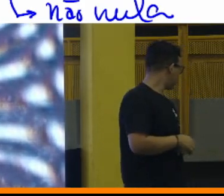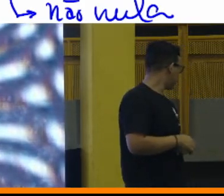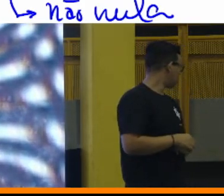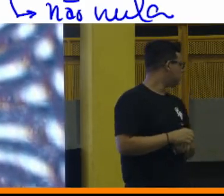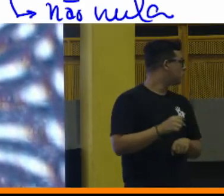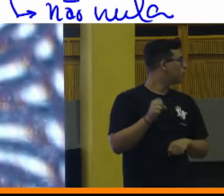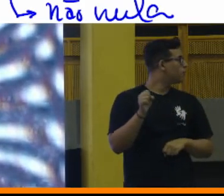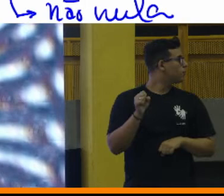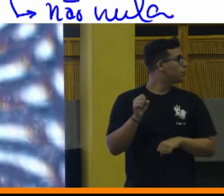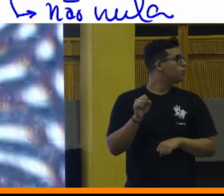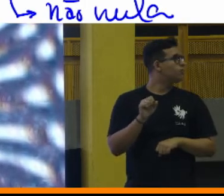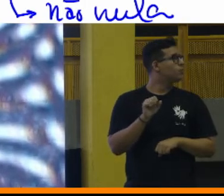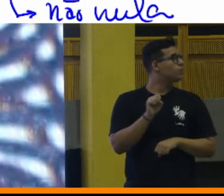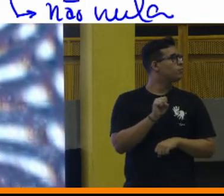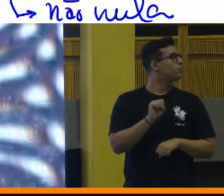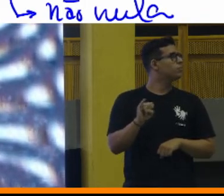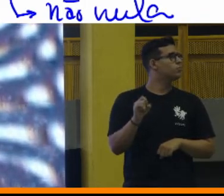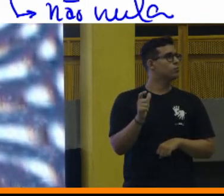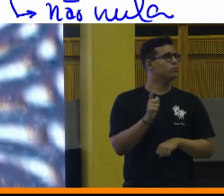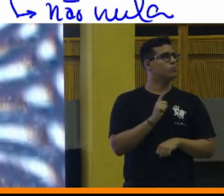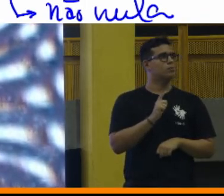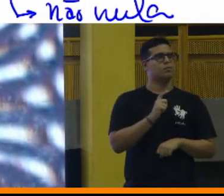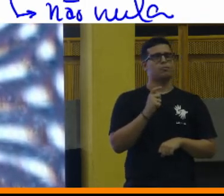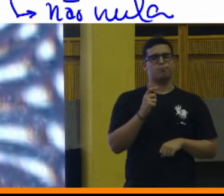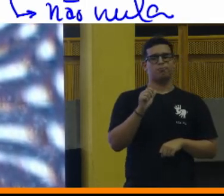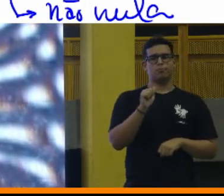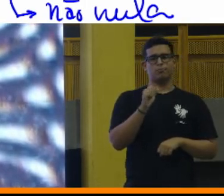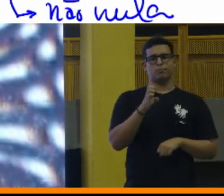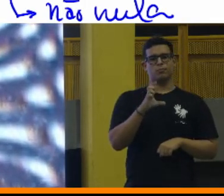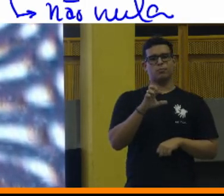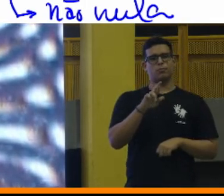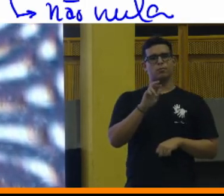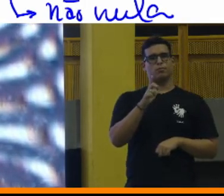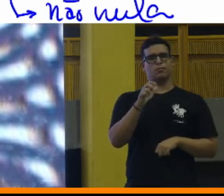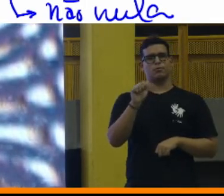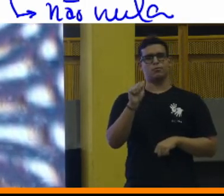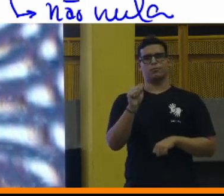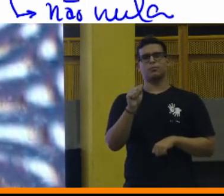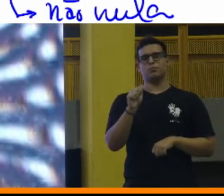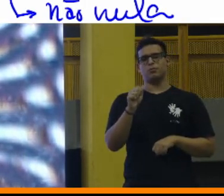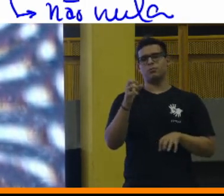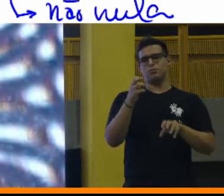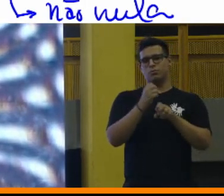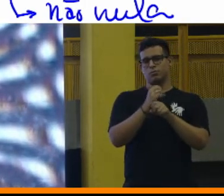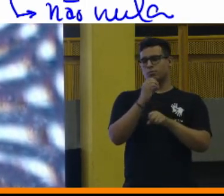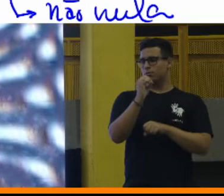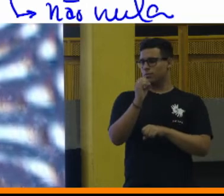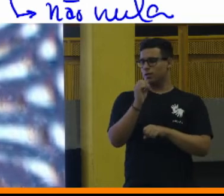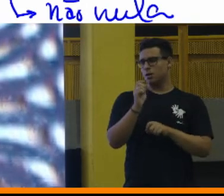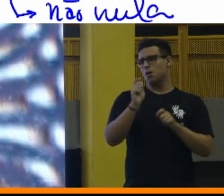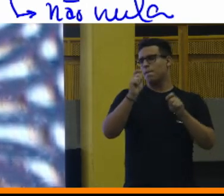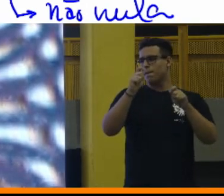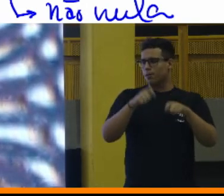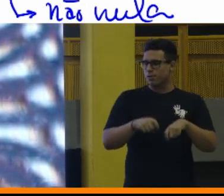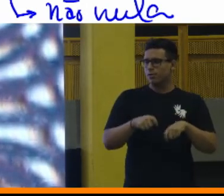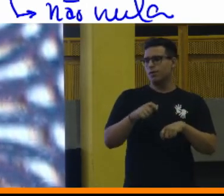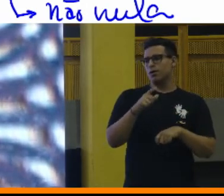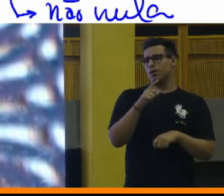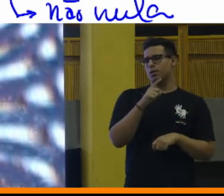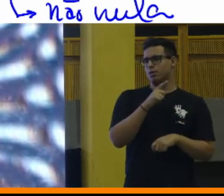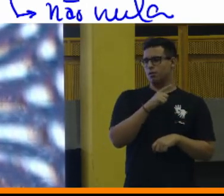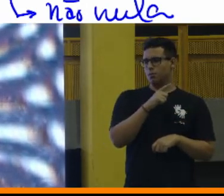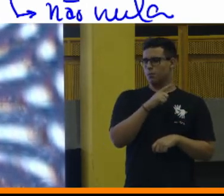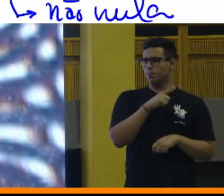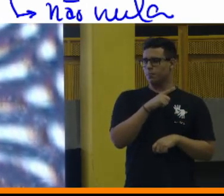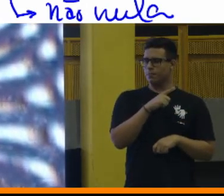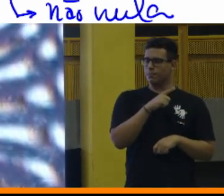tiver aceleração zero, a velocidade pode ser constante e não nula. O que